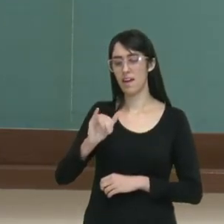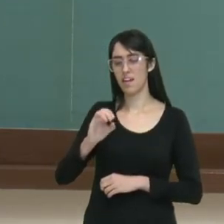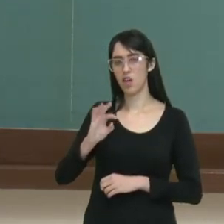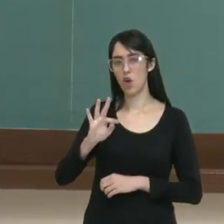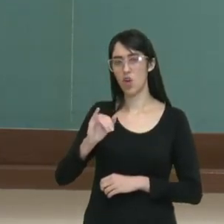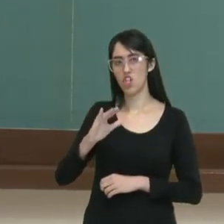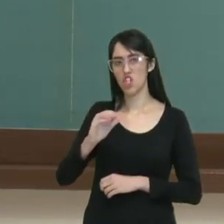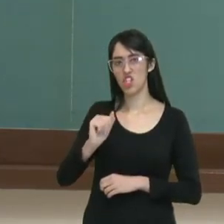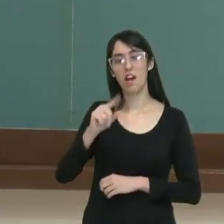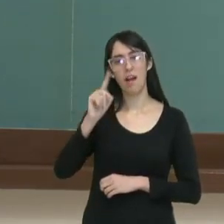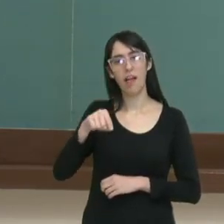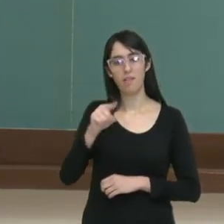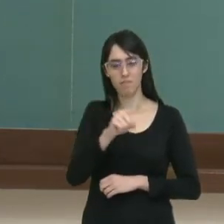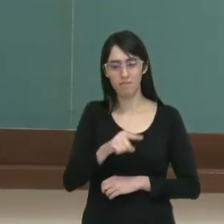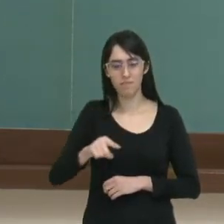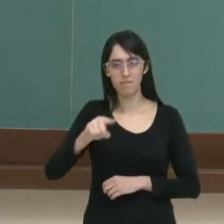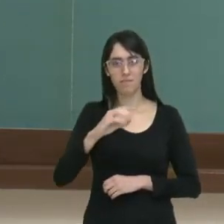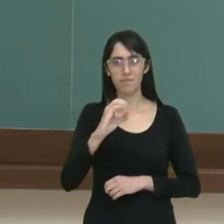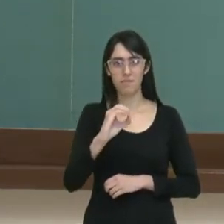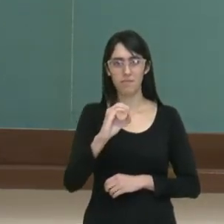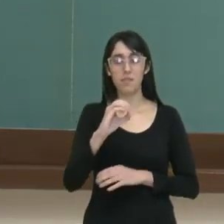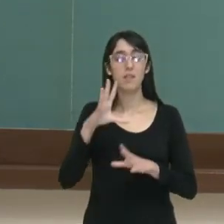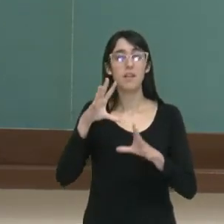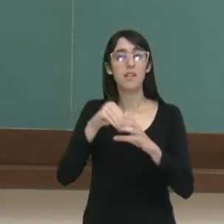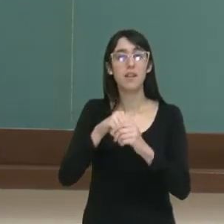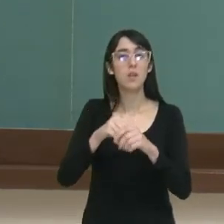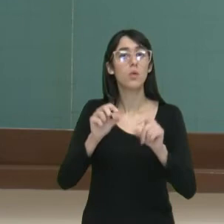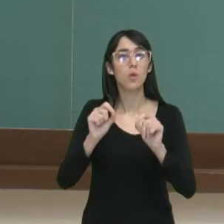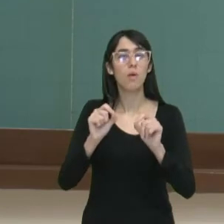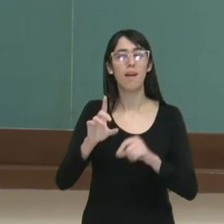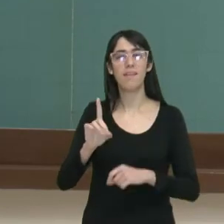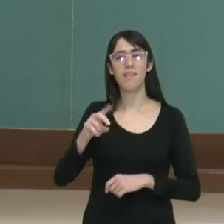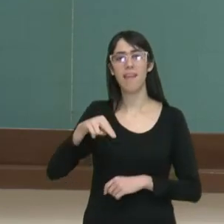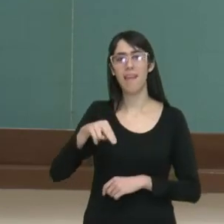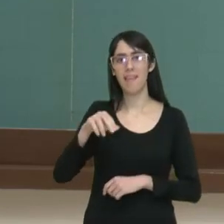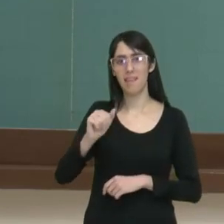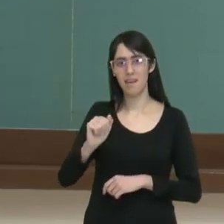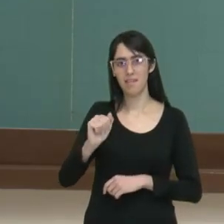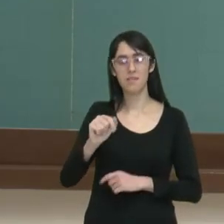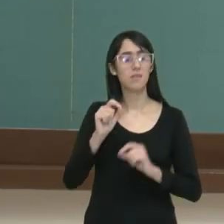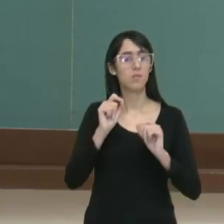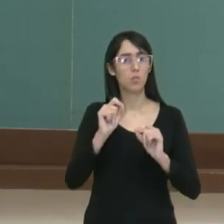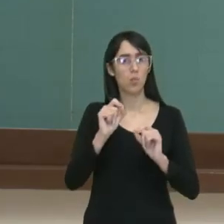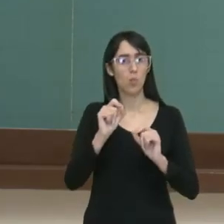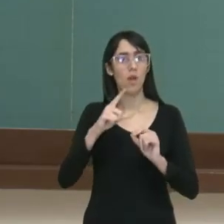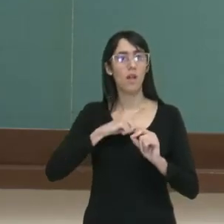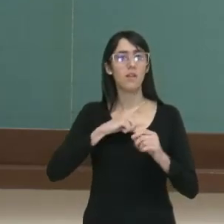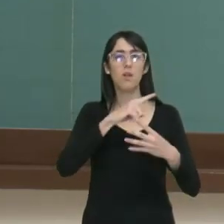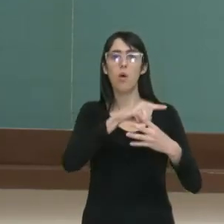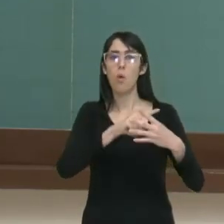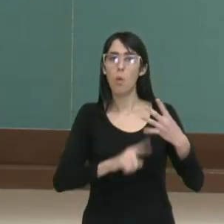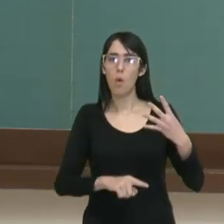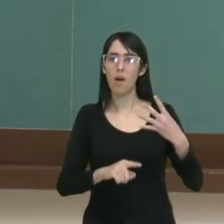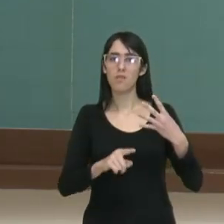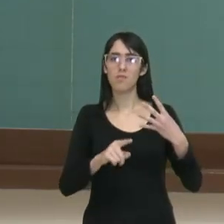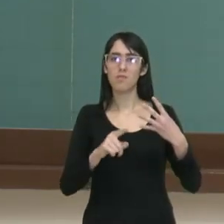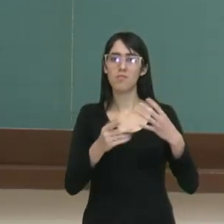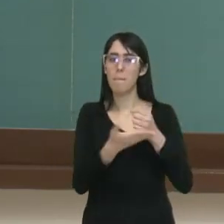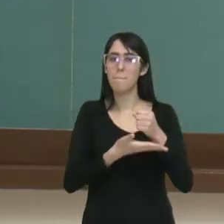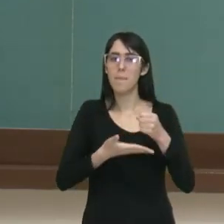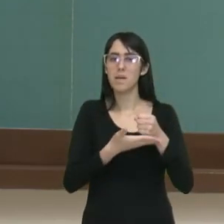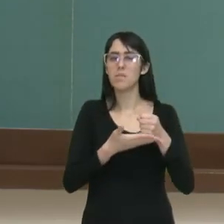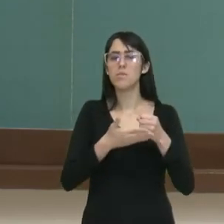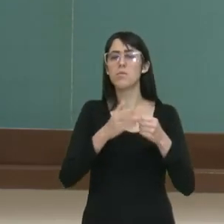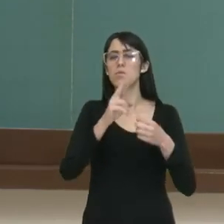esférico e no seu interior encontramos o DNA. Ele é formado por 4 componentes básicos. E quais